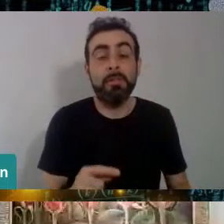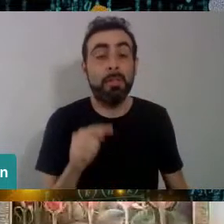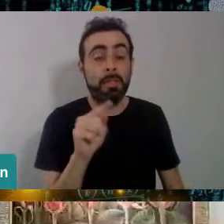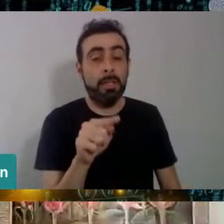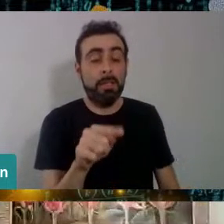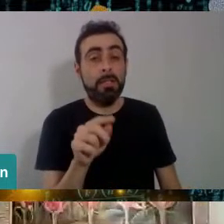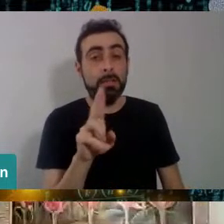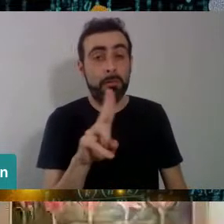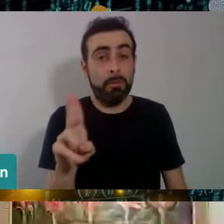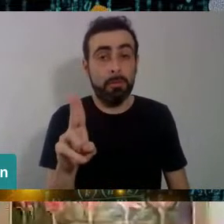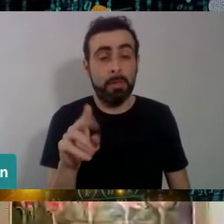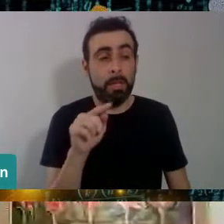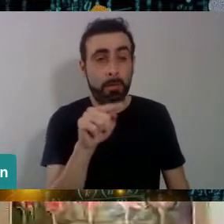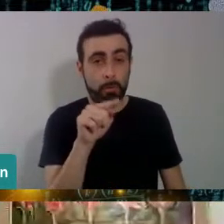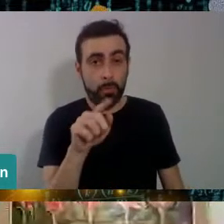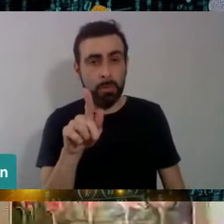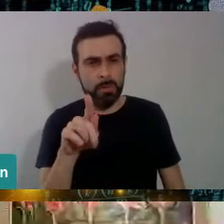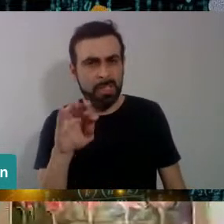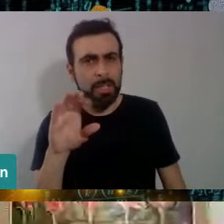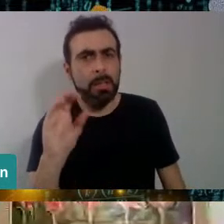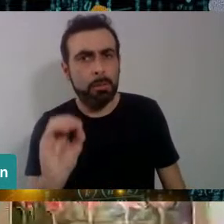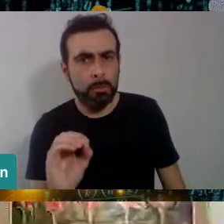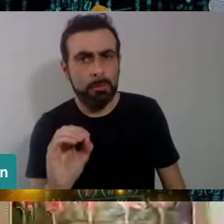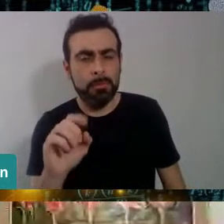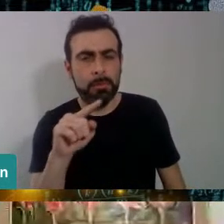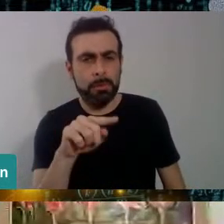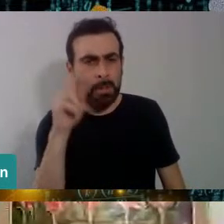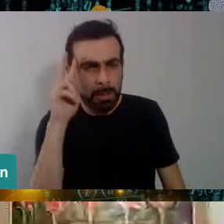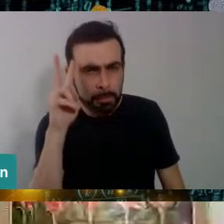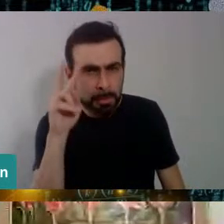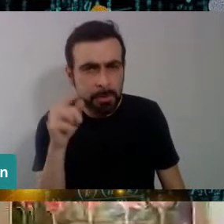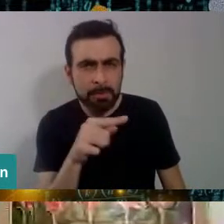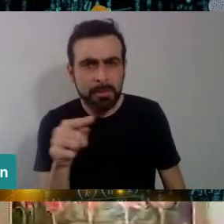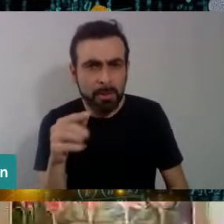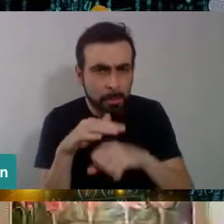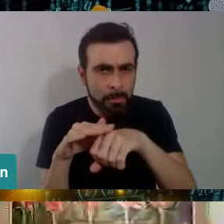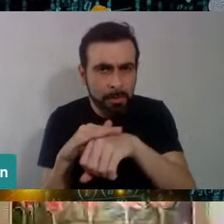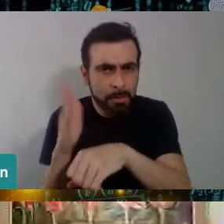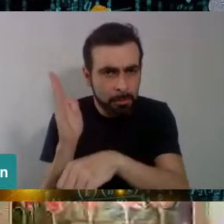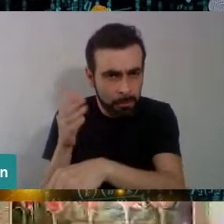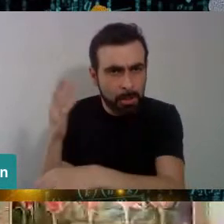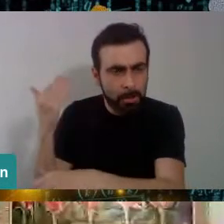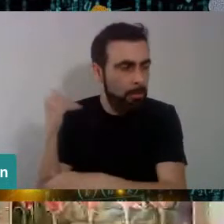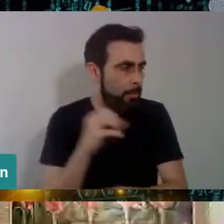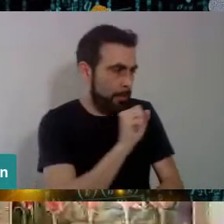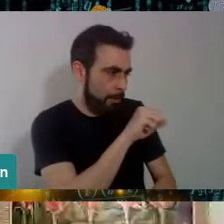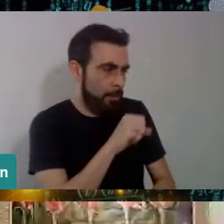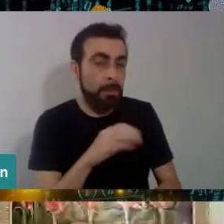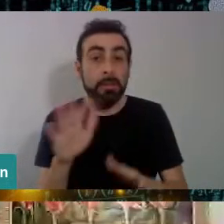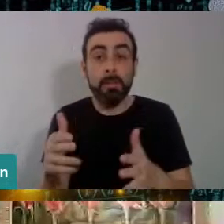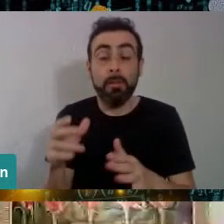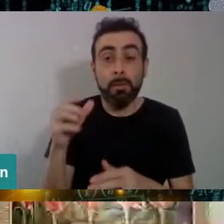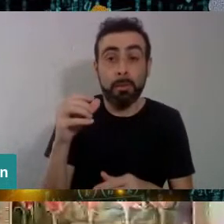O Guido, esse dia nós estávamos conversando, né, Guido? E nós vimos uma foto,